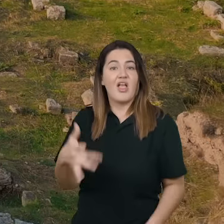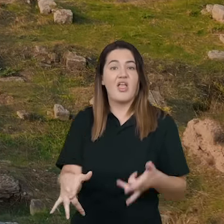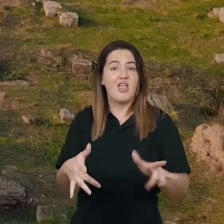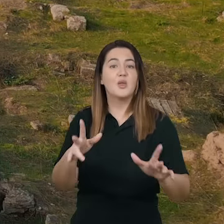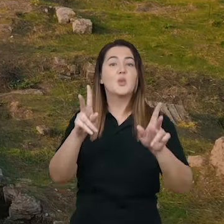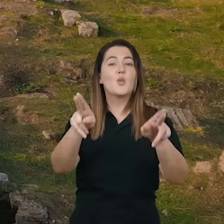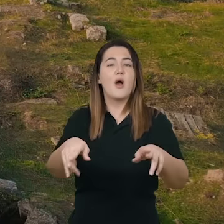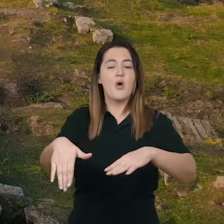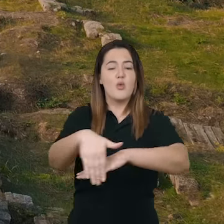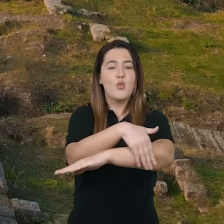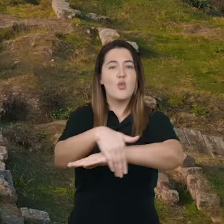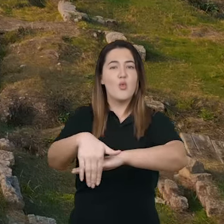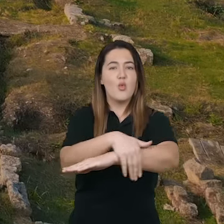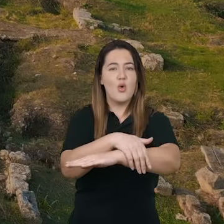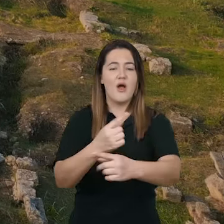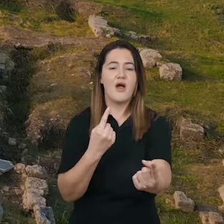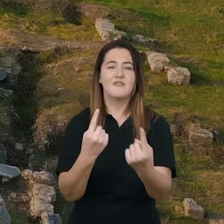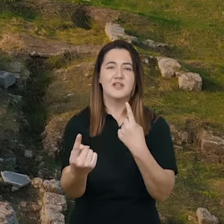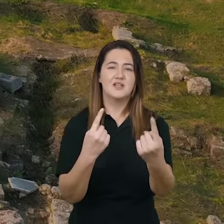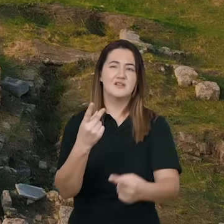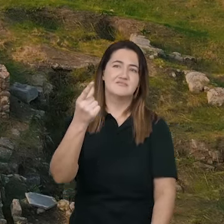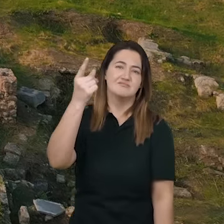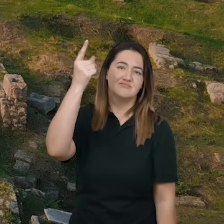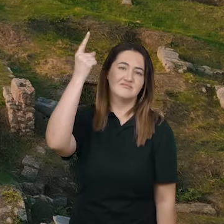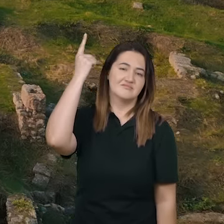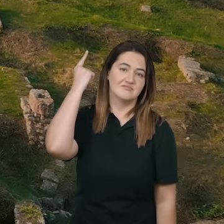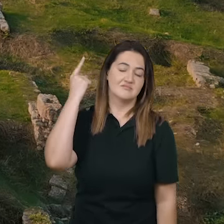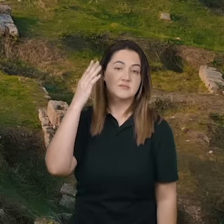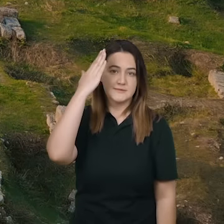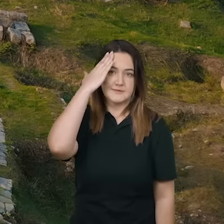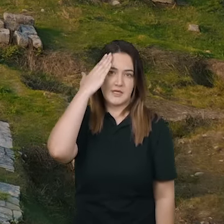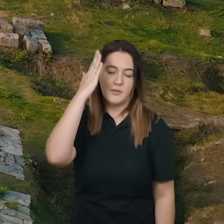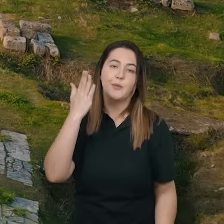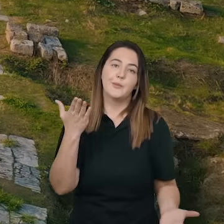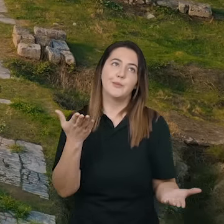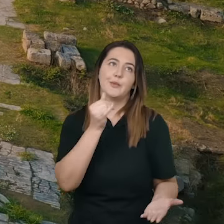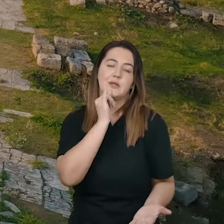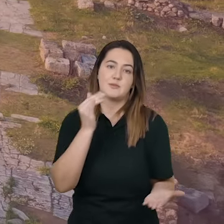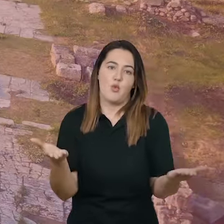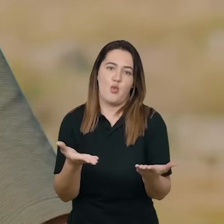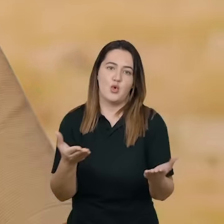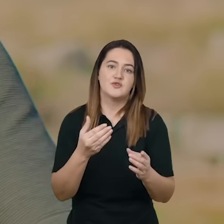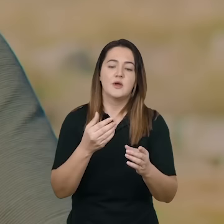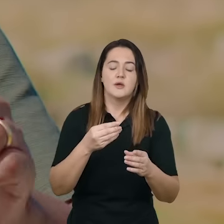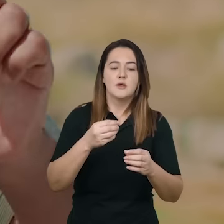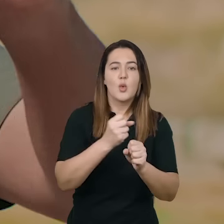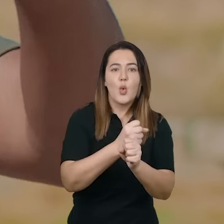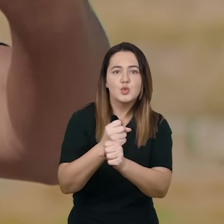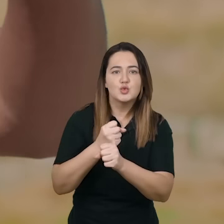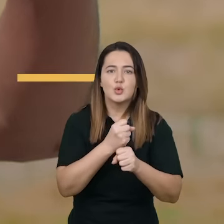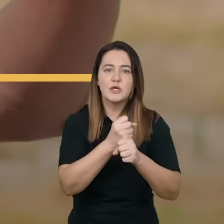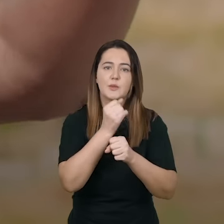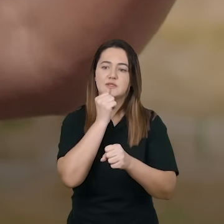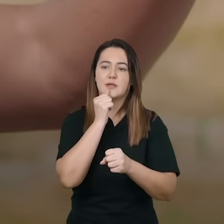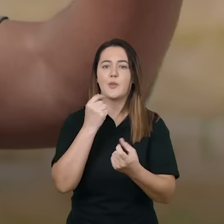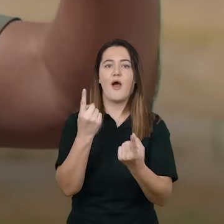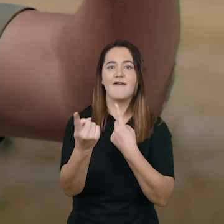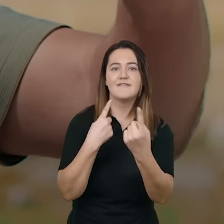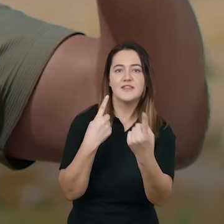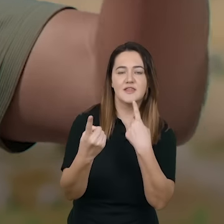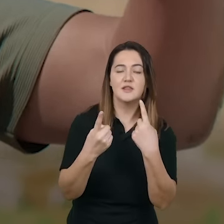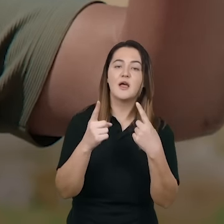da cidade naquele tempo. E você sabe, até hoje é assim, quando alguém constrói uma avenida, um governo, aí você fala, né, governo de São